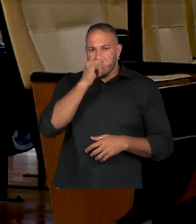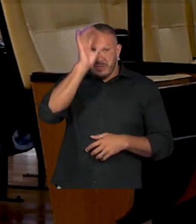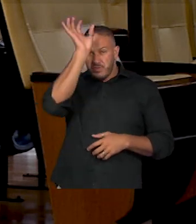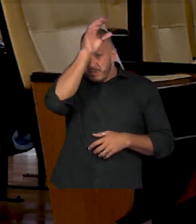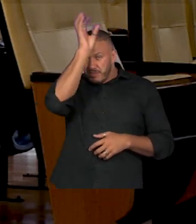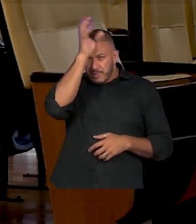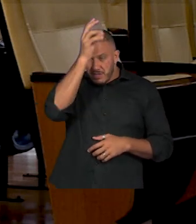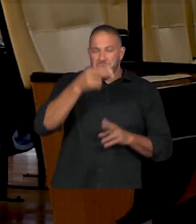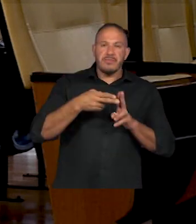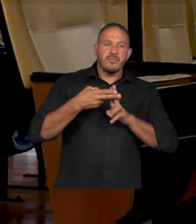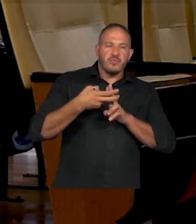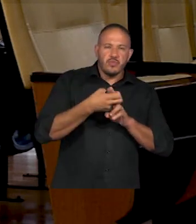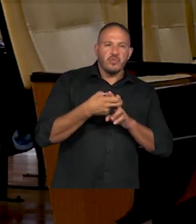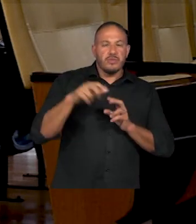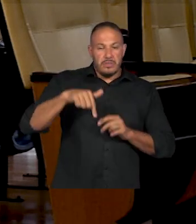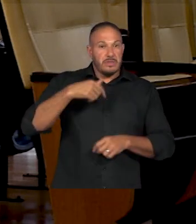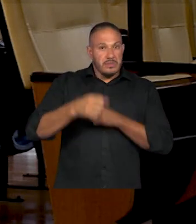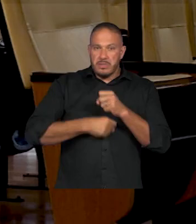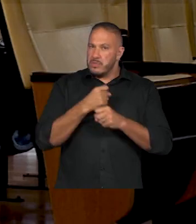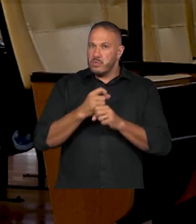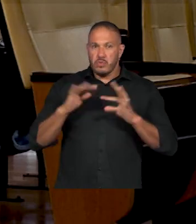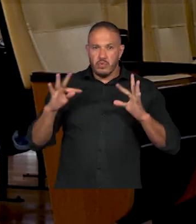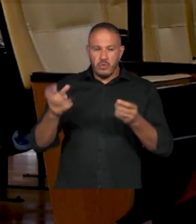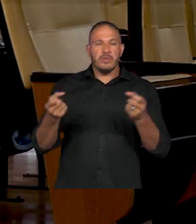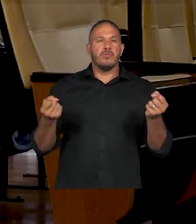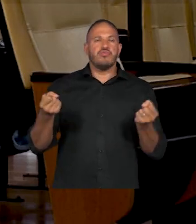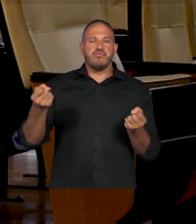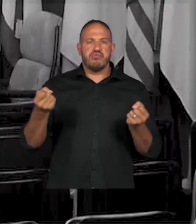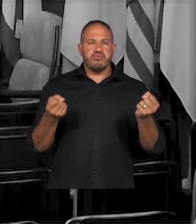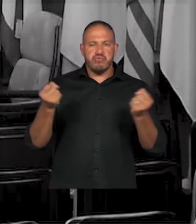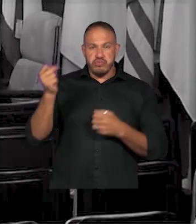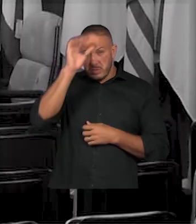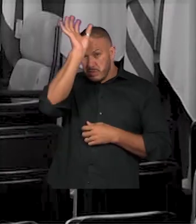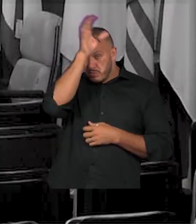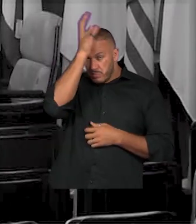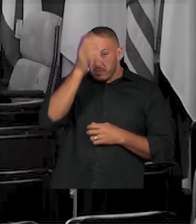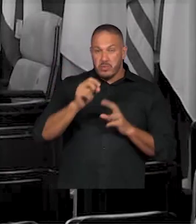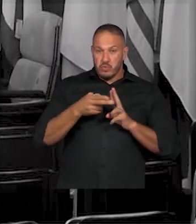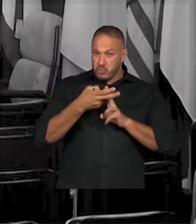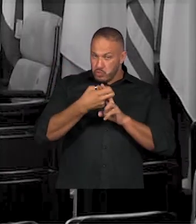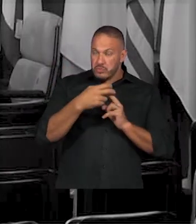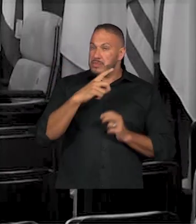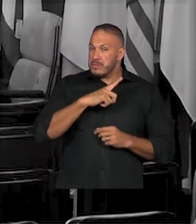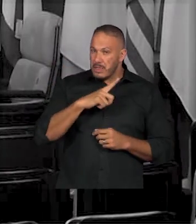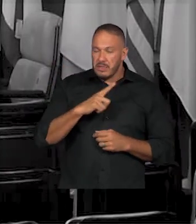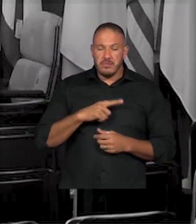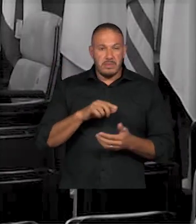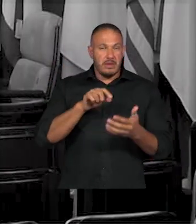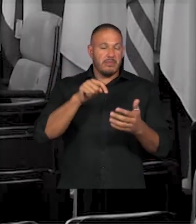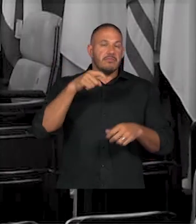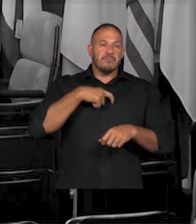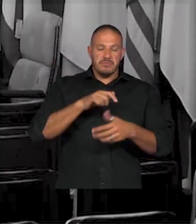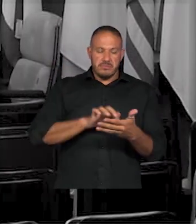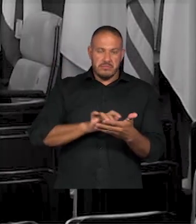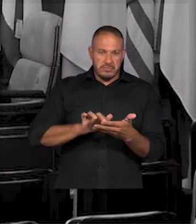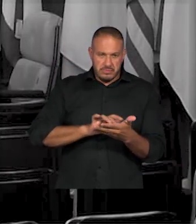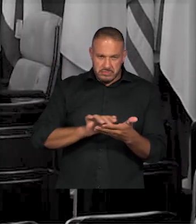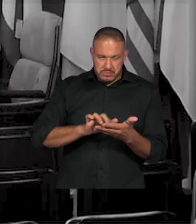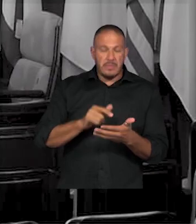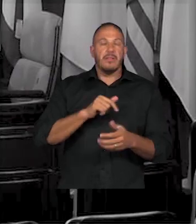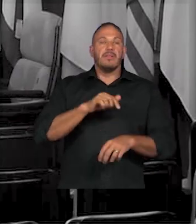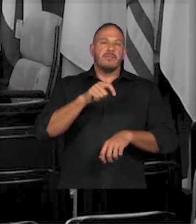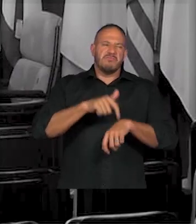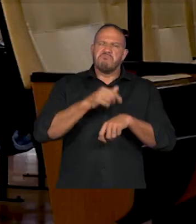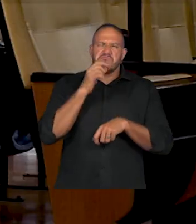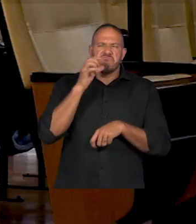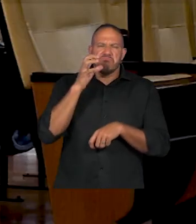SUS, esse ano nós colocamos em todas as ambulâncias do SUS esse serviço. Você liga e automaticamente é recebido, demora